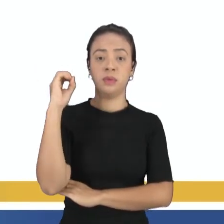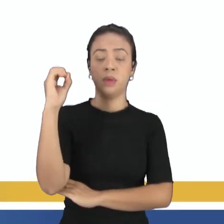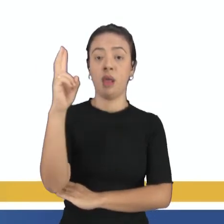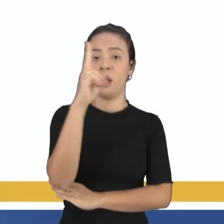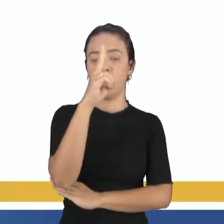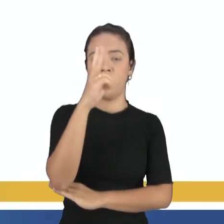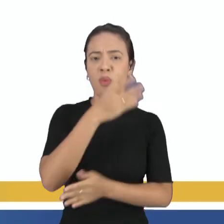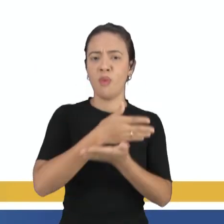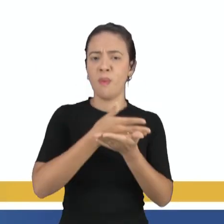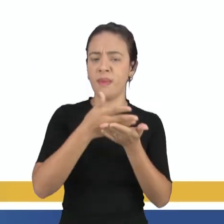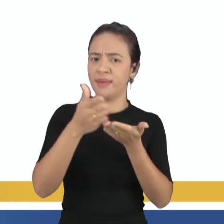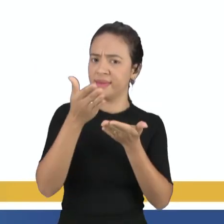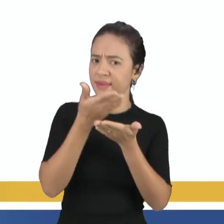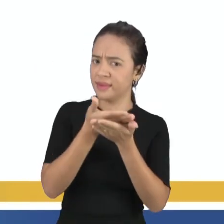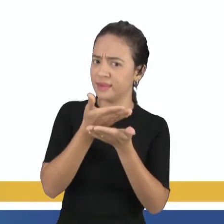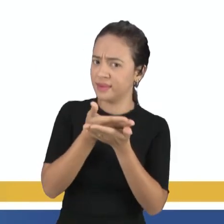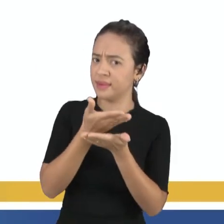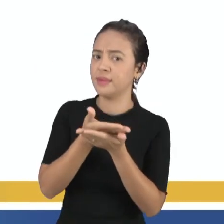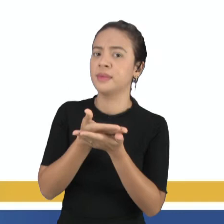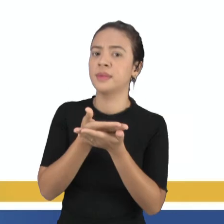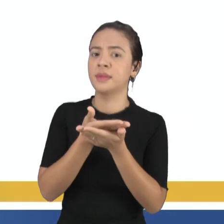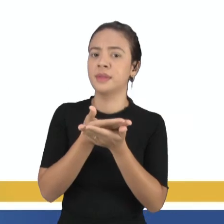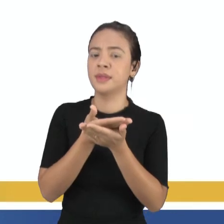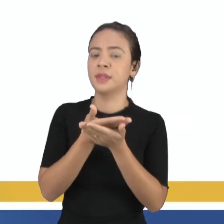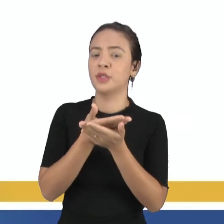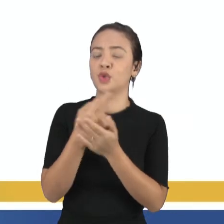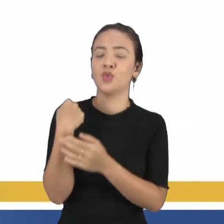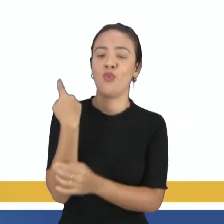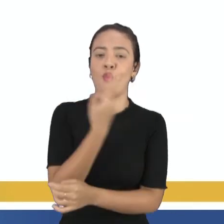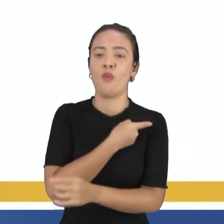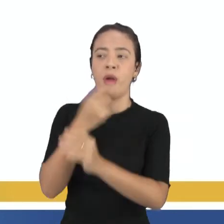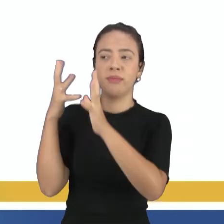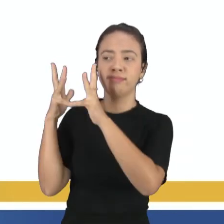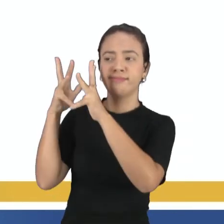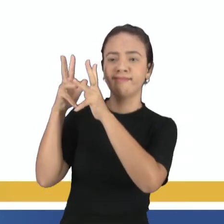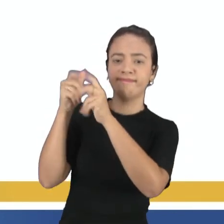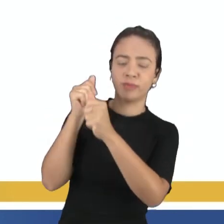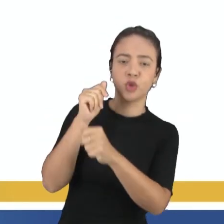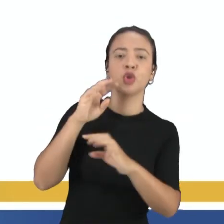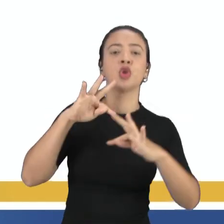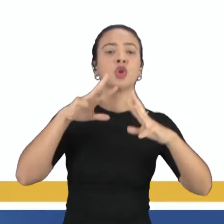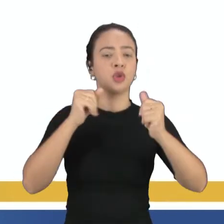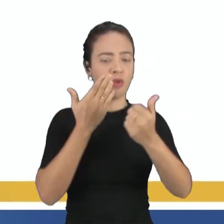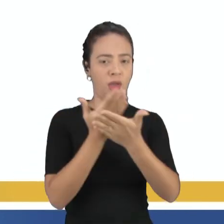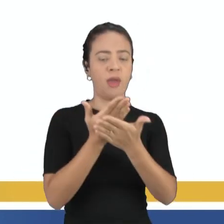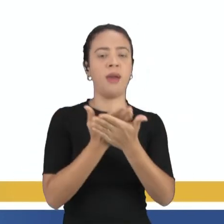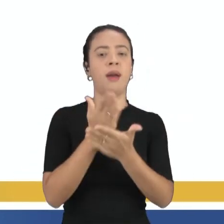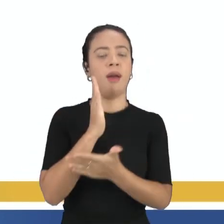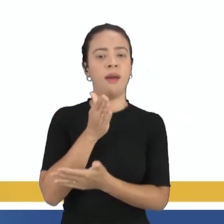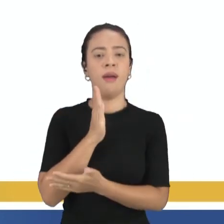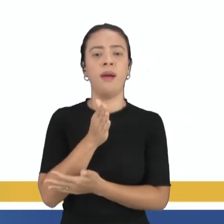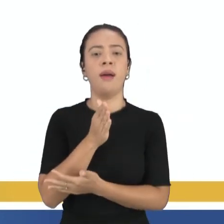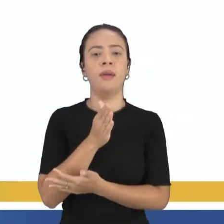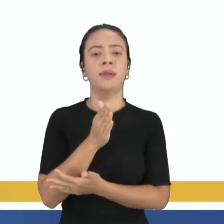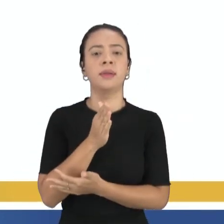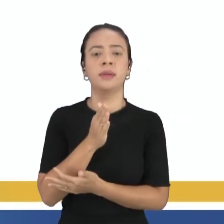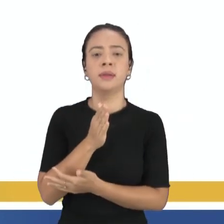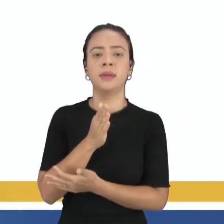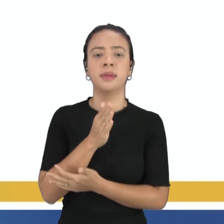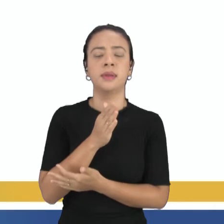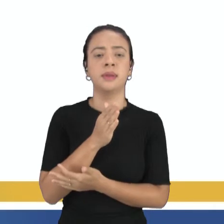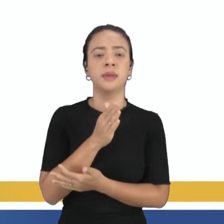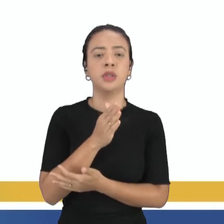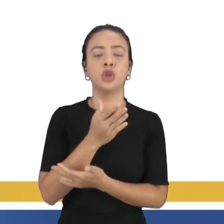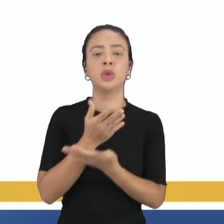no início dessa nossa aula, quando a gente fez uma retomada dos conceitos, né, de simetria,